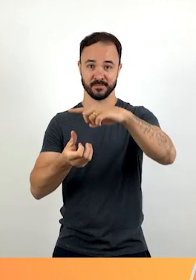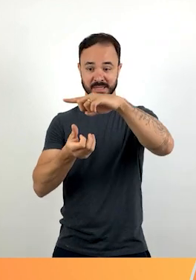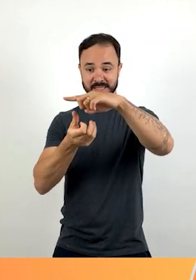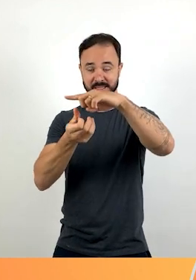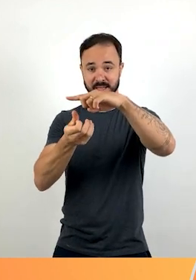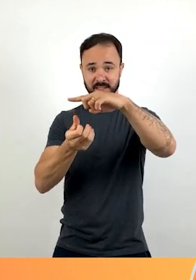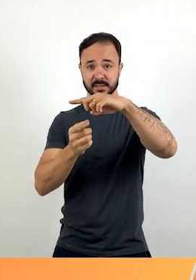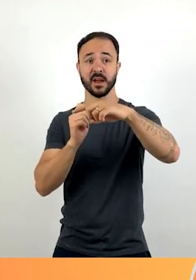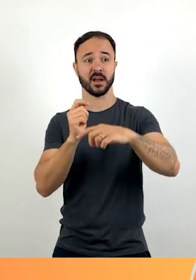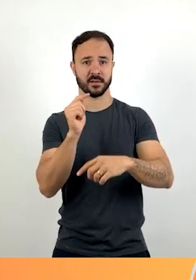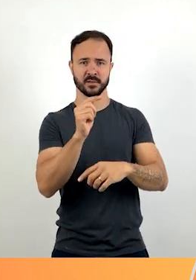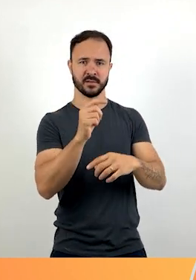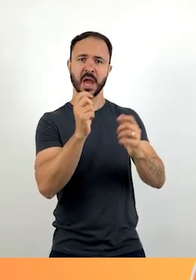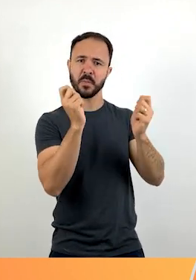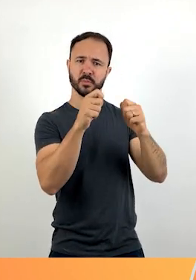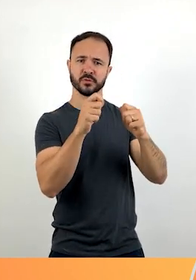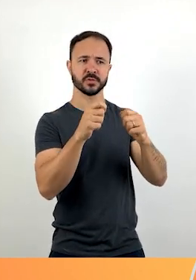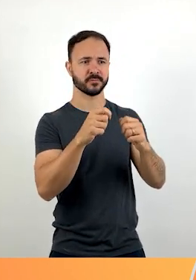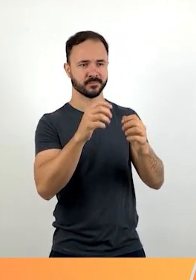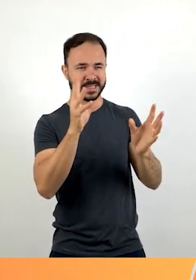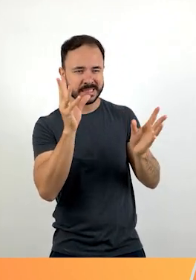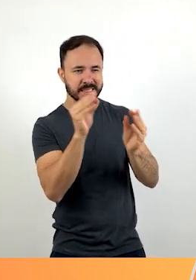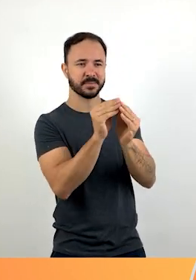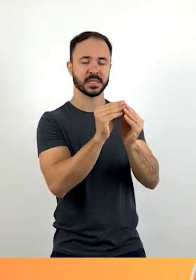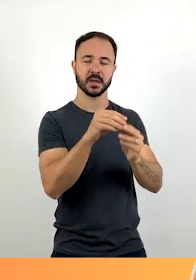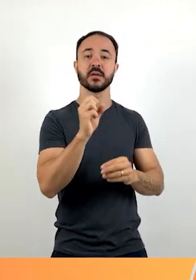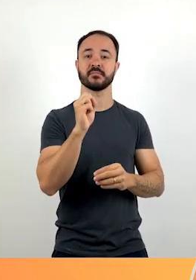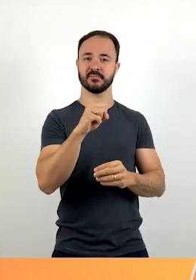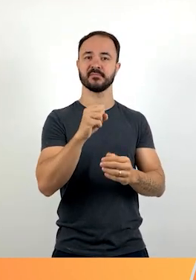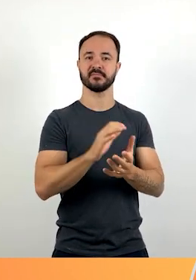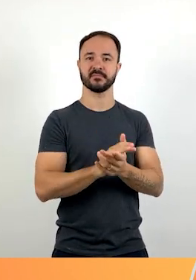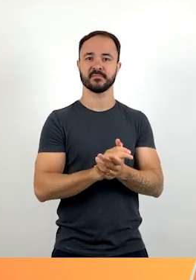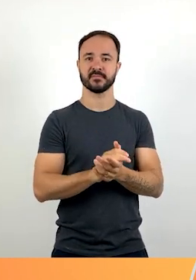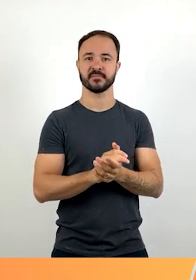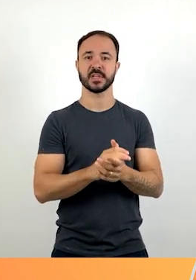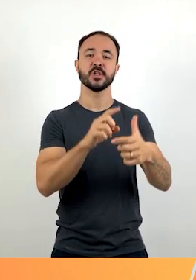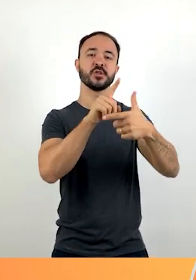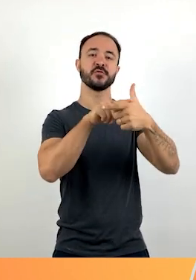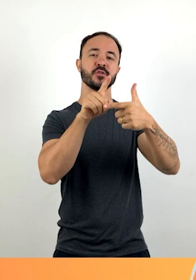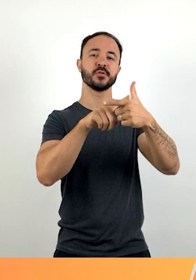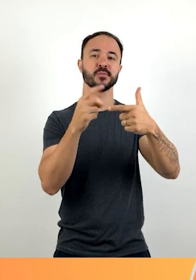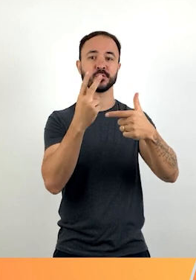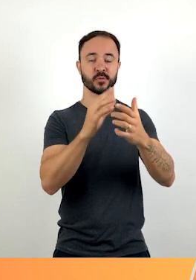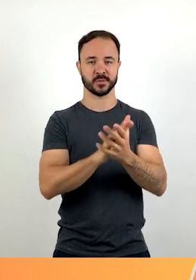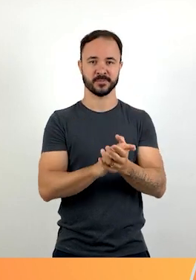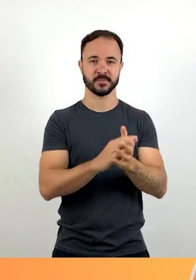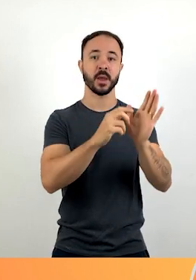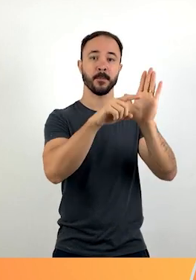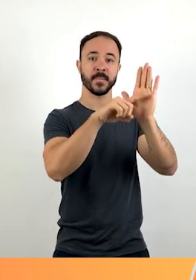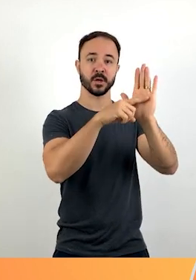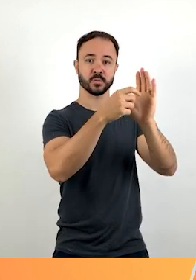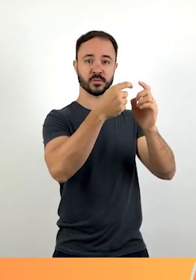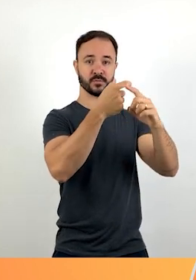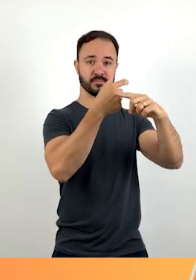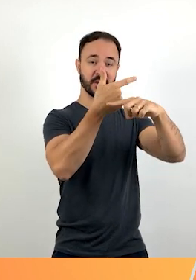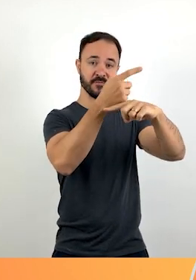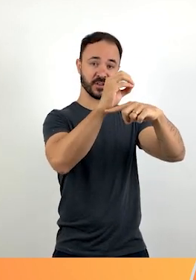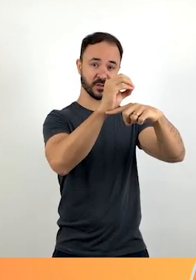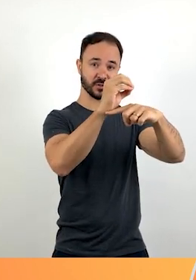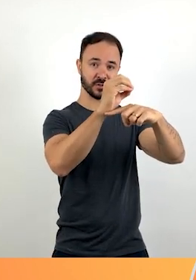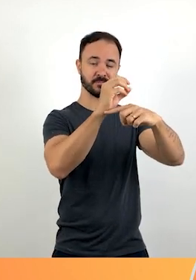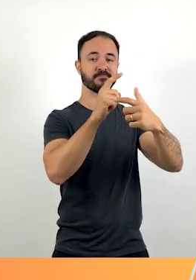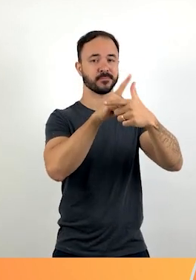por 2. E esse aqui por 2. Menos 20 dividido para 2, menos